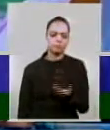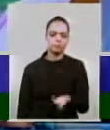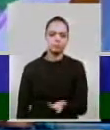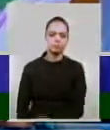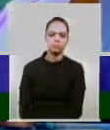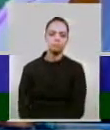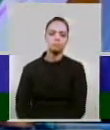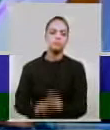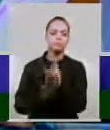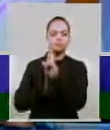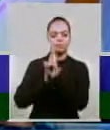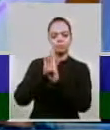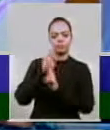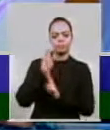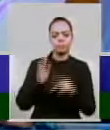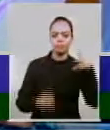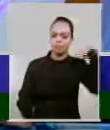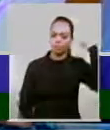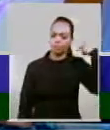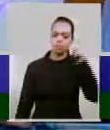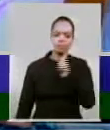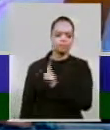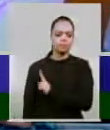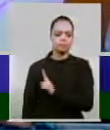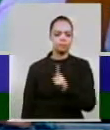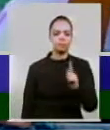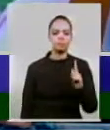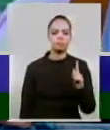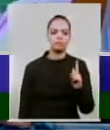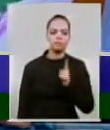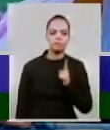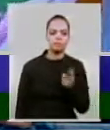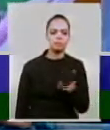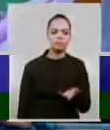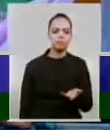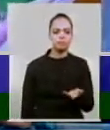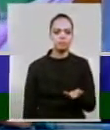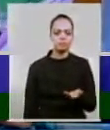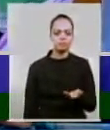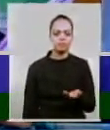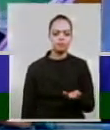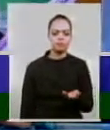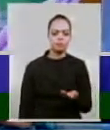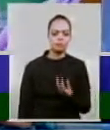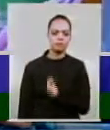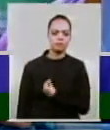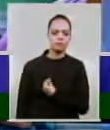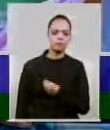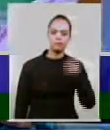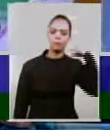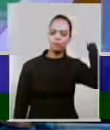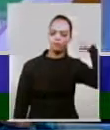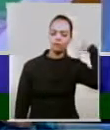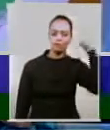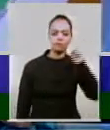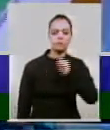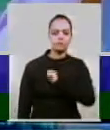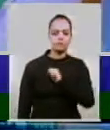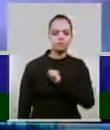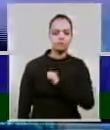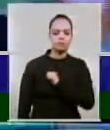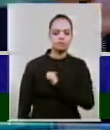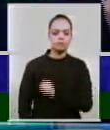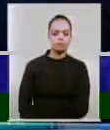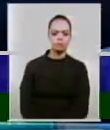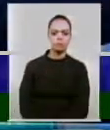Vai. Relatora, vereadora Gláucia da Saúde. Minha esposa viu você e seu marido. Membro, vereador Silésio Miranda. Mas ir